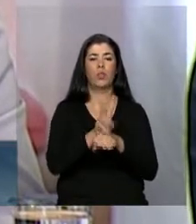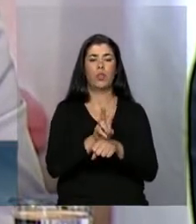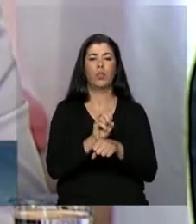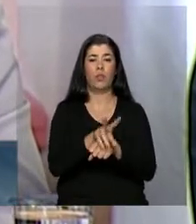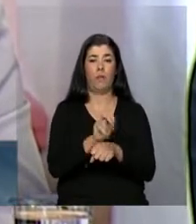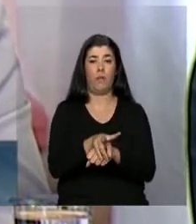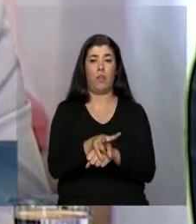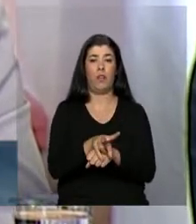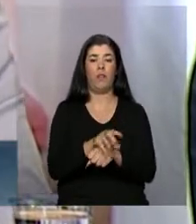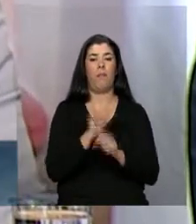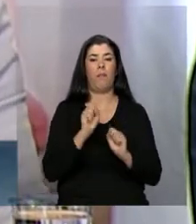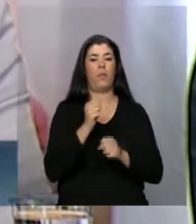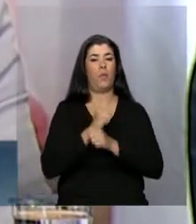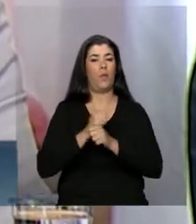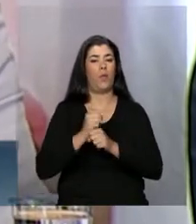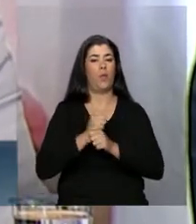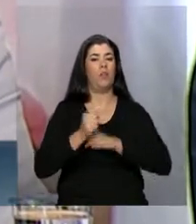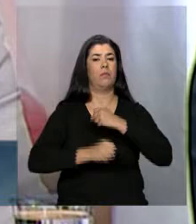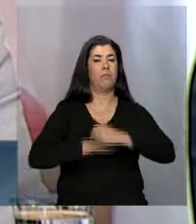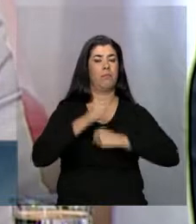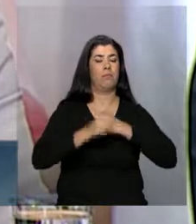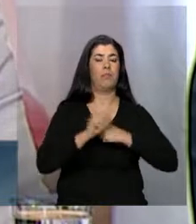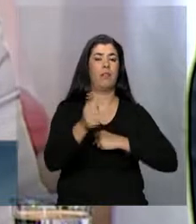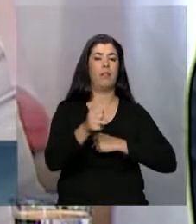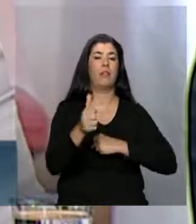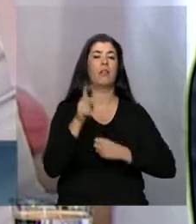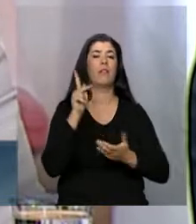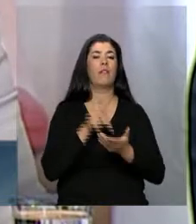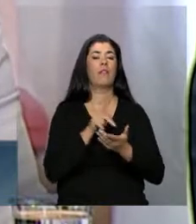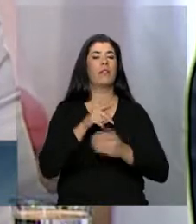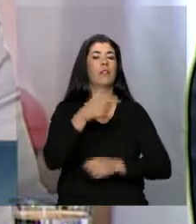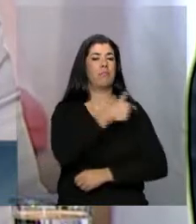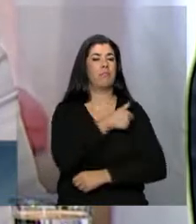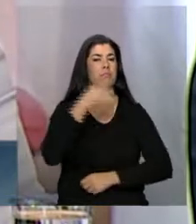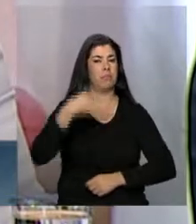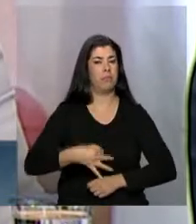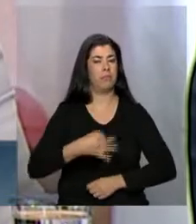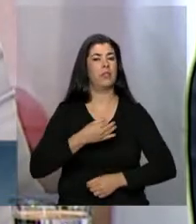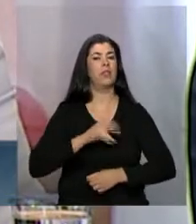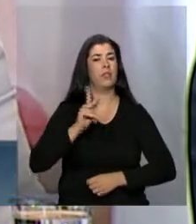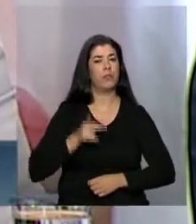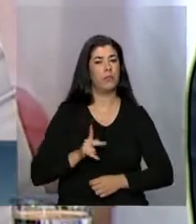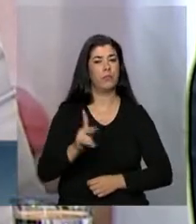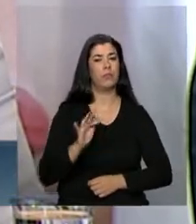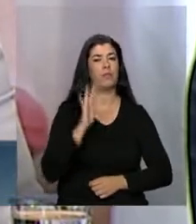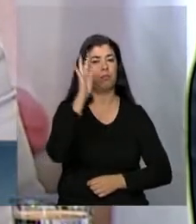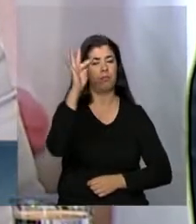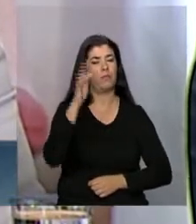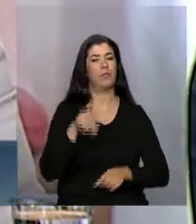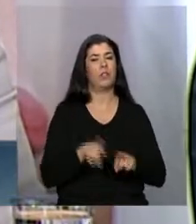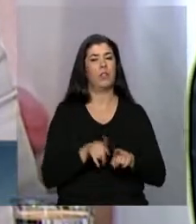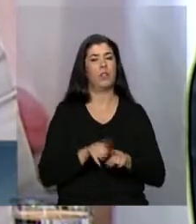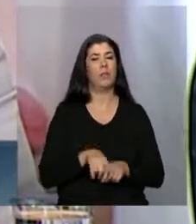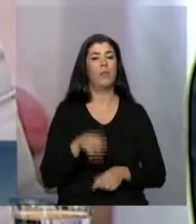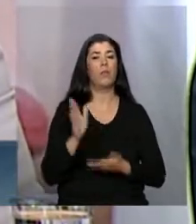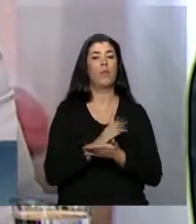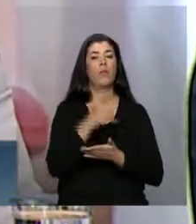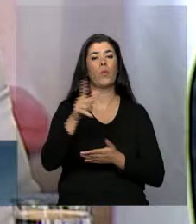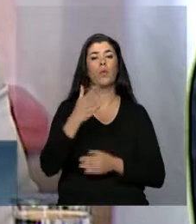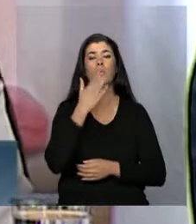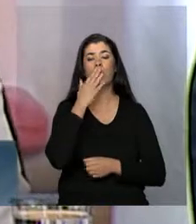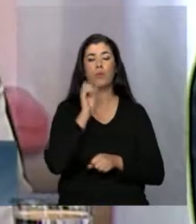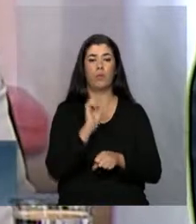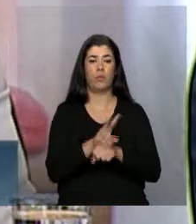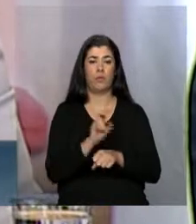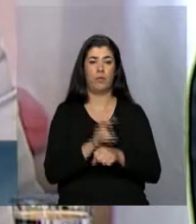1 ano, para que ele possa realmente avaliar a efetividade da vacina do ano seguinte. E pelos vírus que já foram